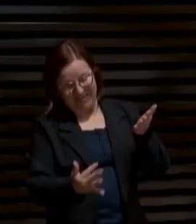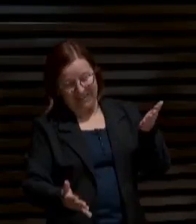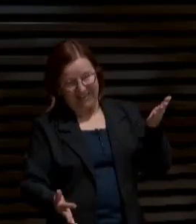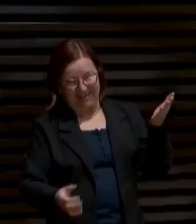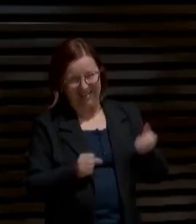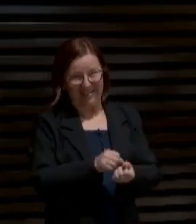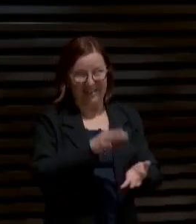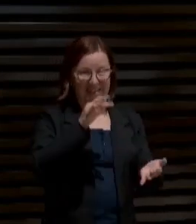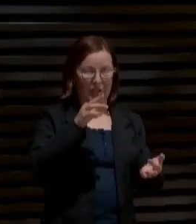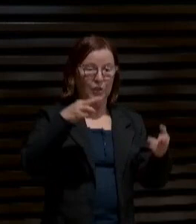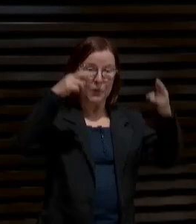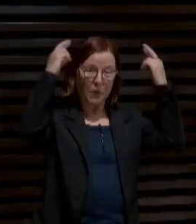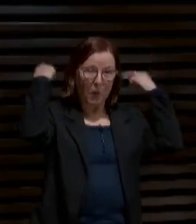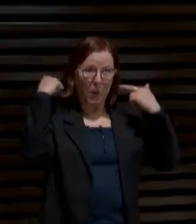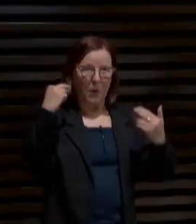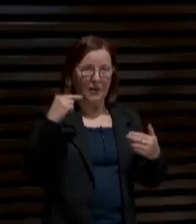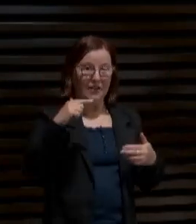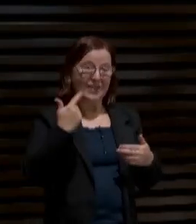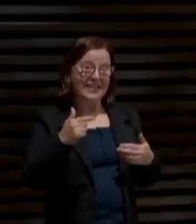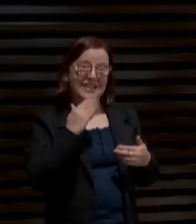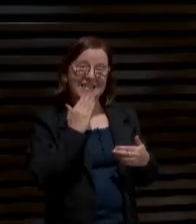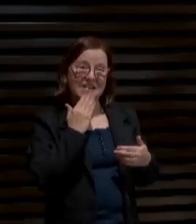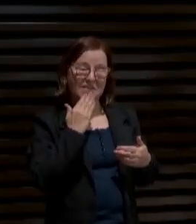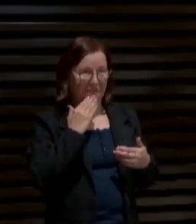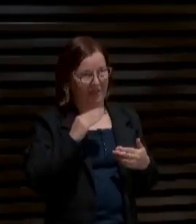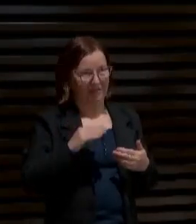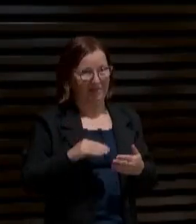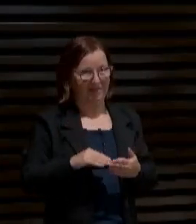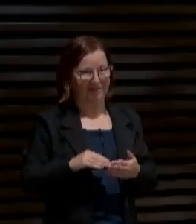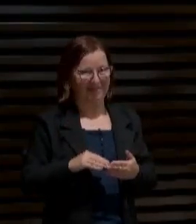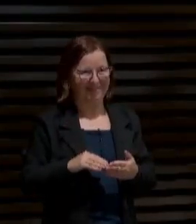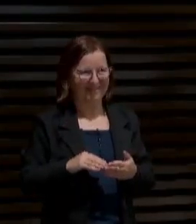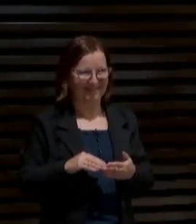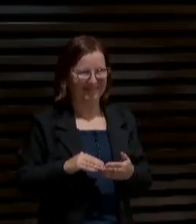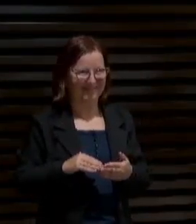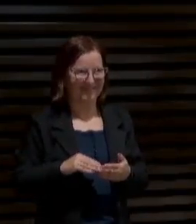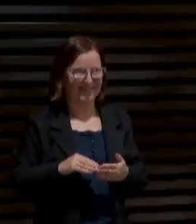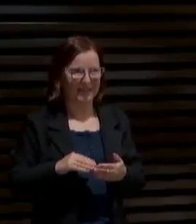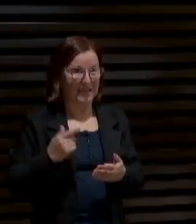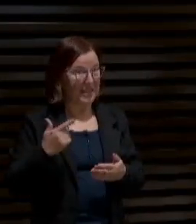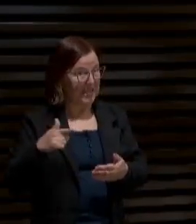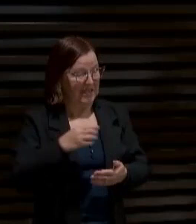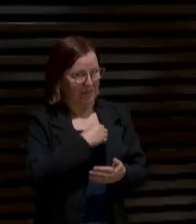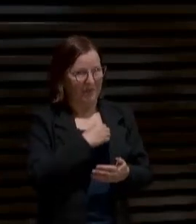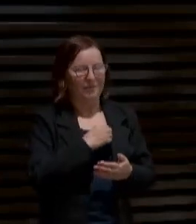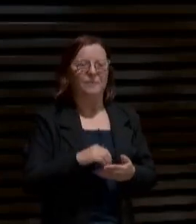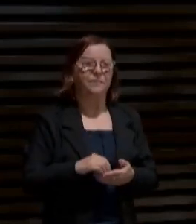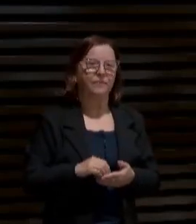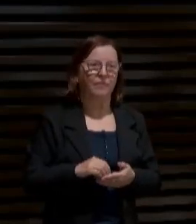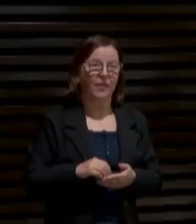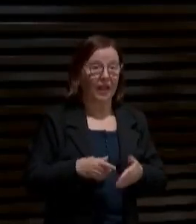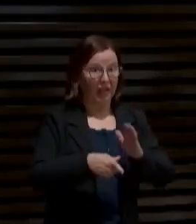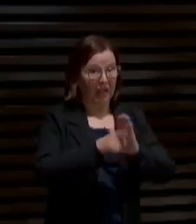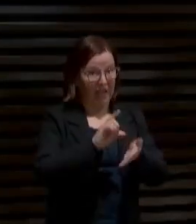sem defeito e sem mácula pesado né se eu vi que antes você era um inútil é